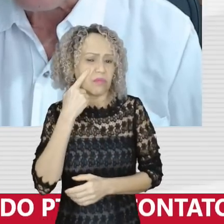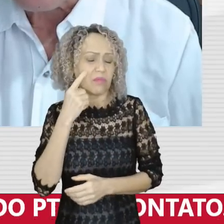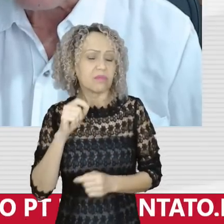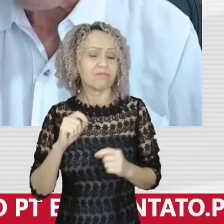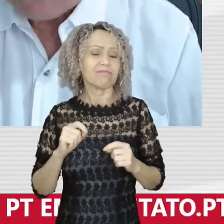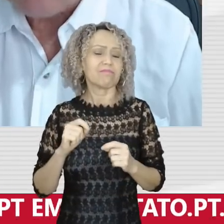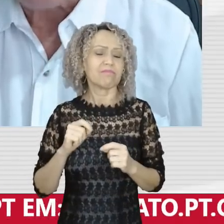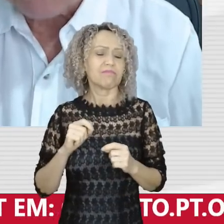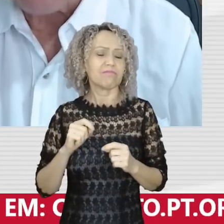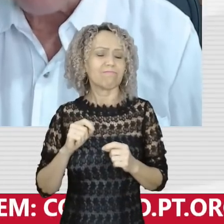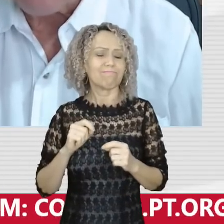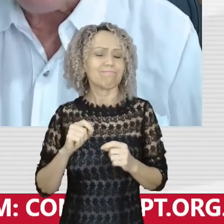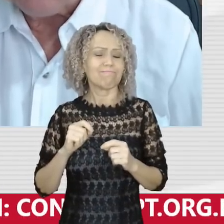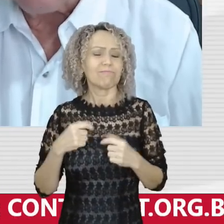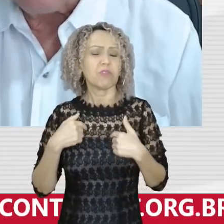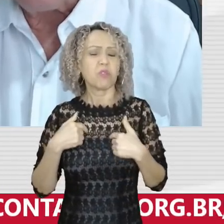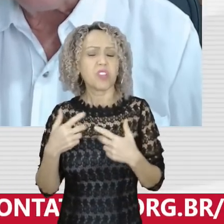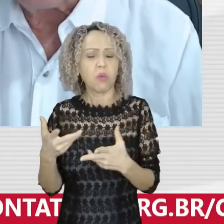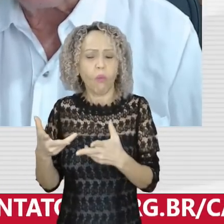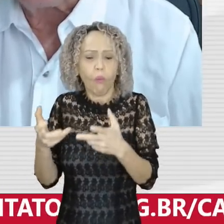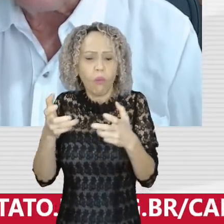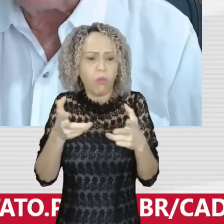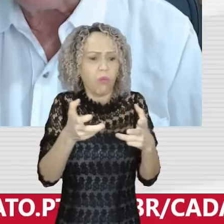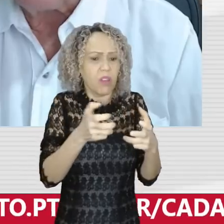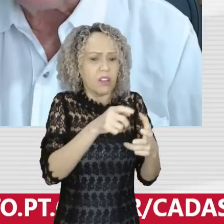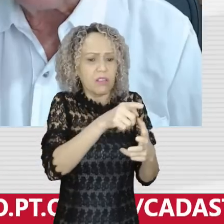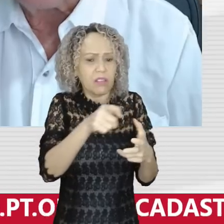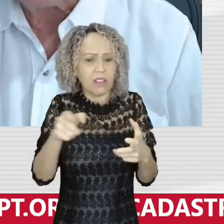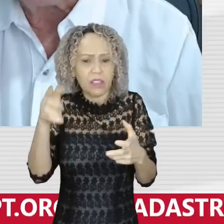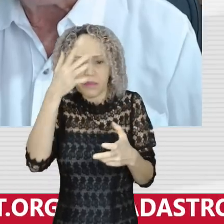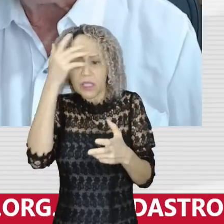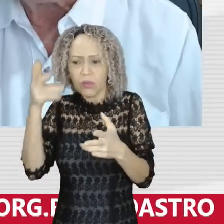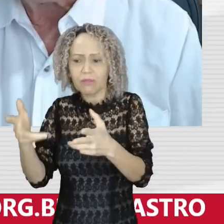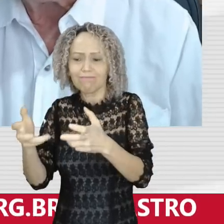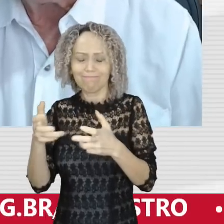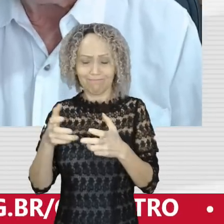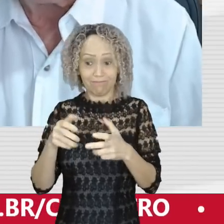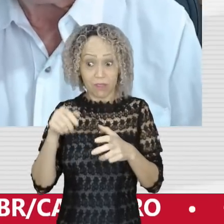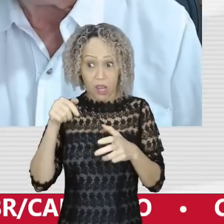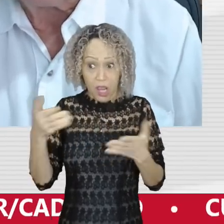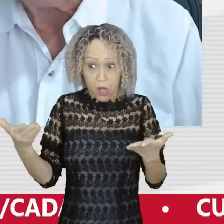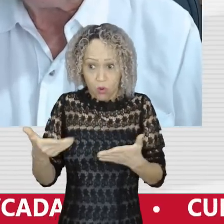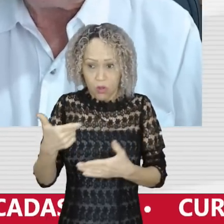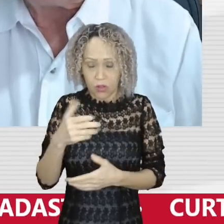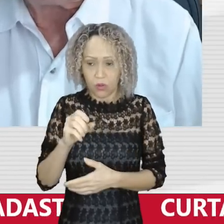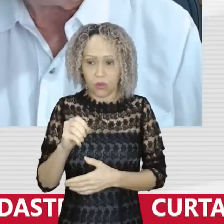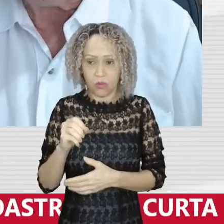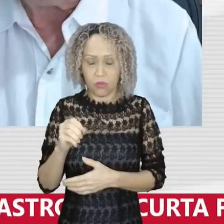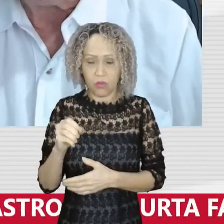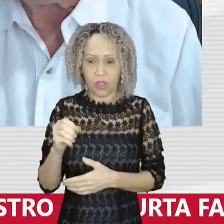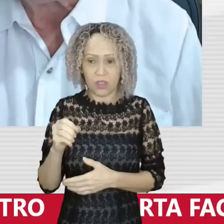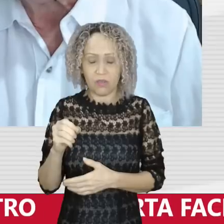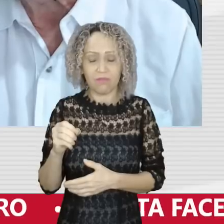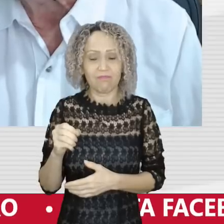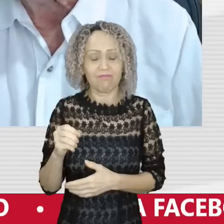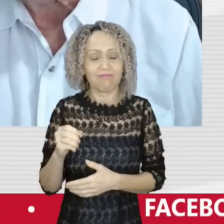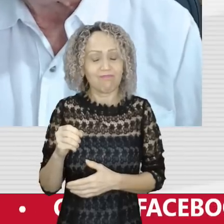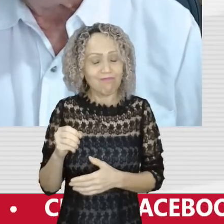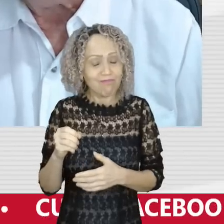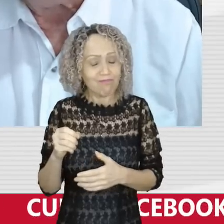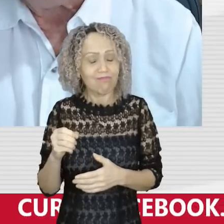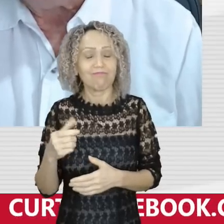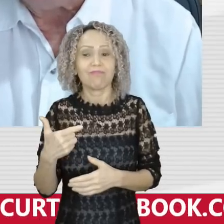particularmente sinto, e é o que eu percebo nas pessoas. Esta posse, ela tem uma importância que ela vai para além do